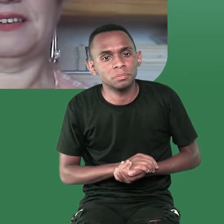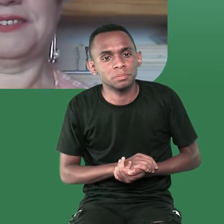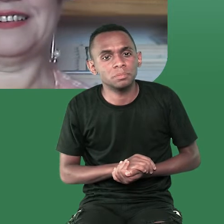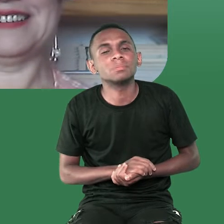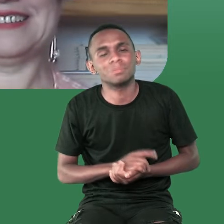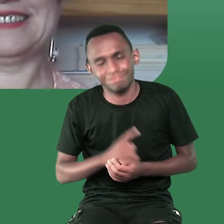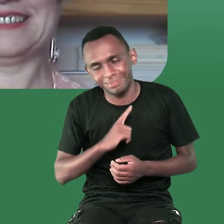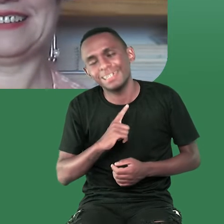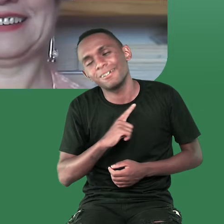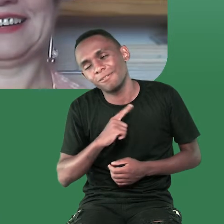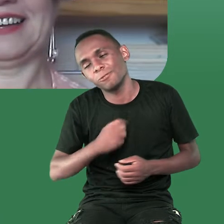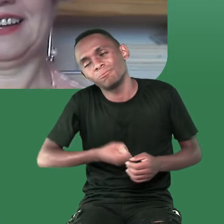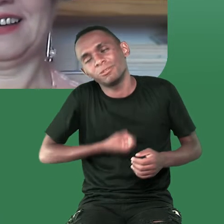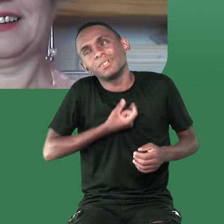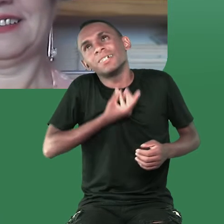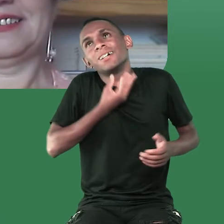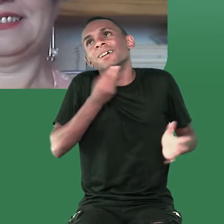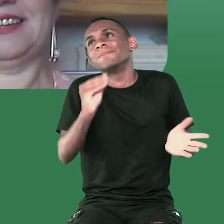Teve,